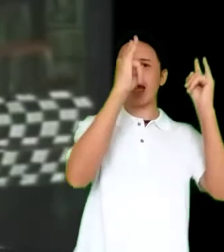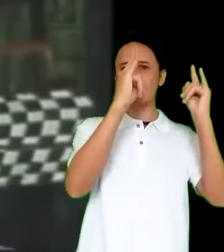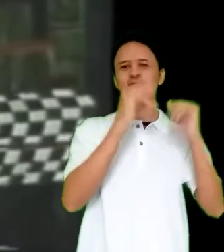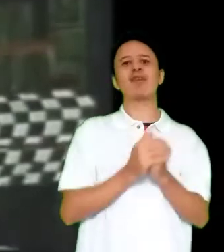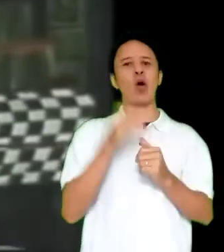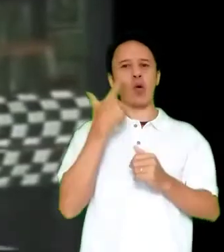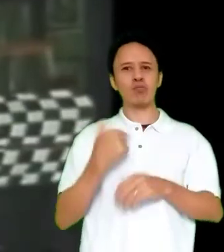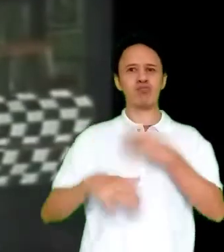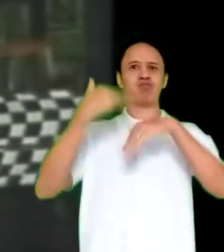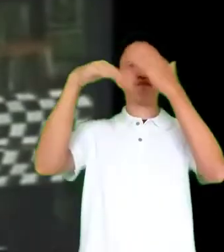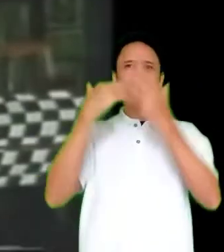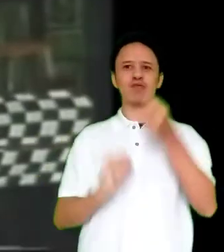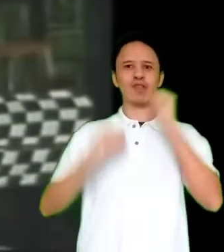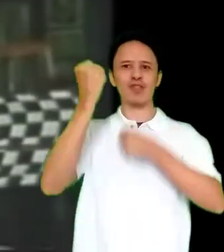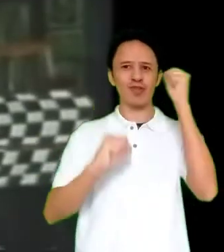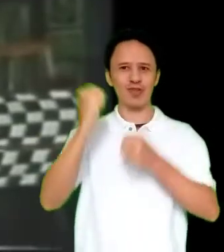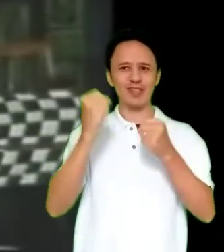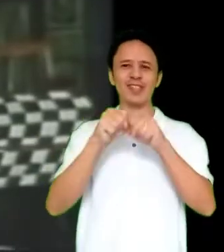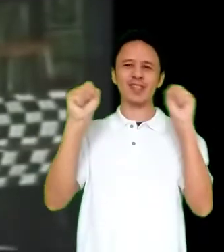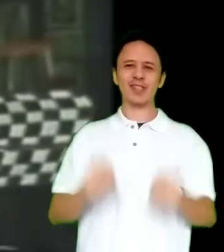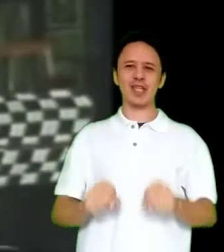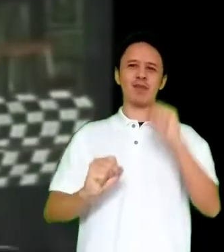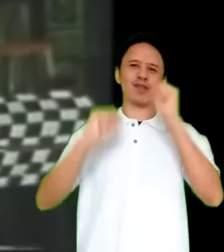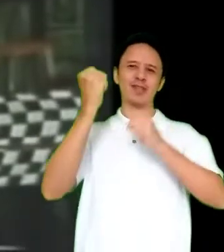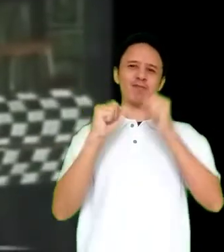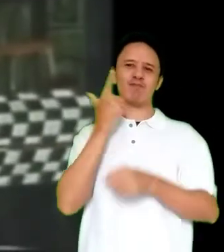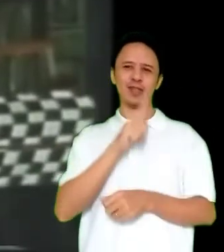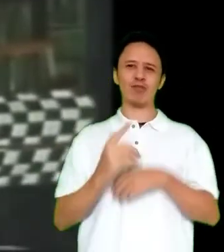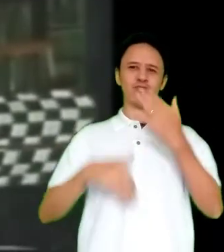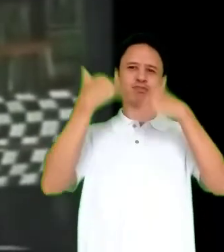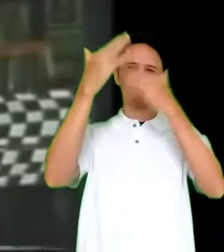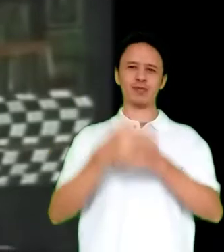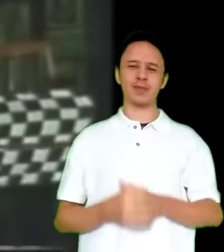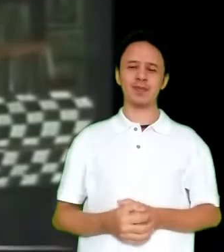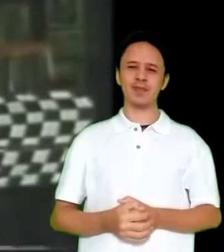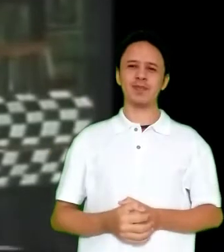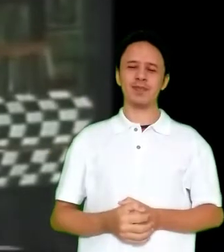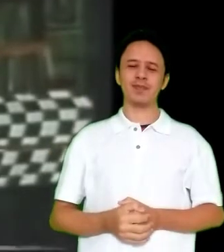foi dessa forma que o tear mecânico acelerou o crescimento da indústria e do sistema industrial.